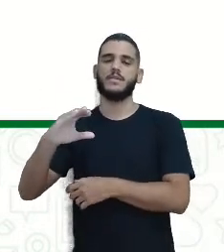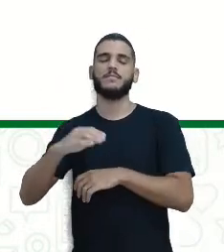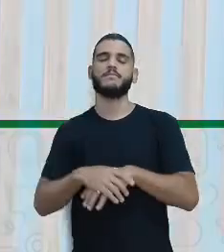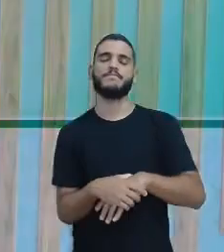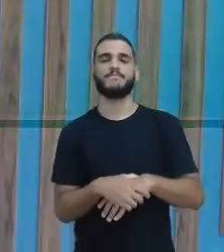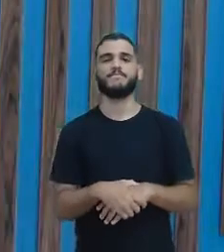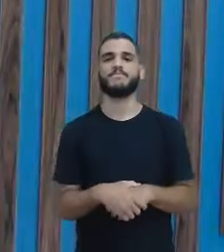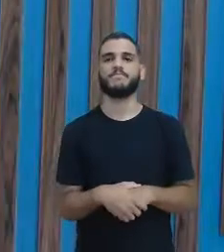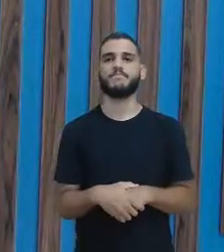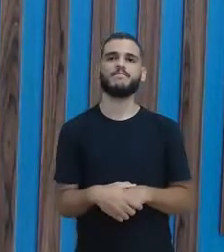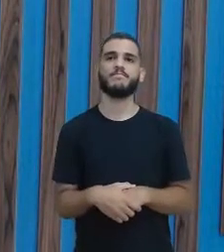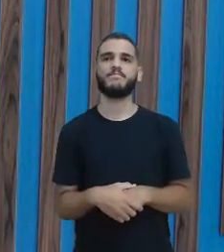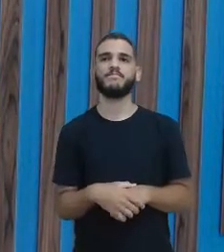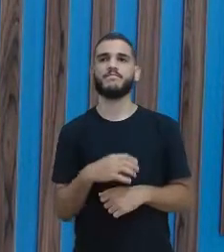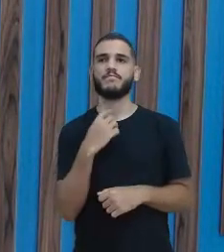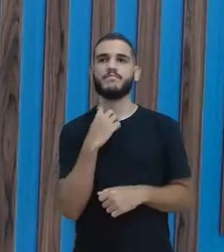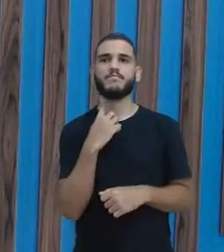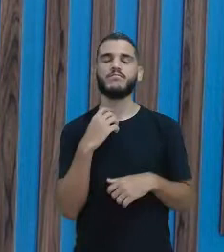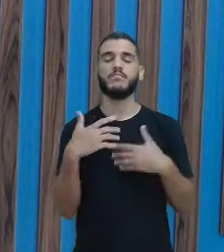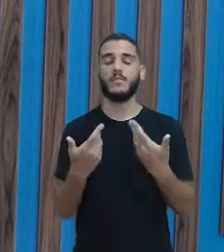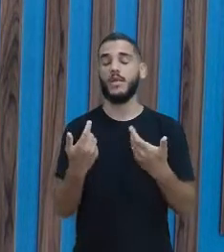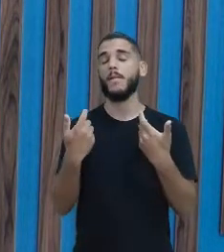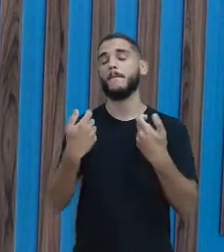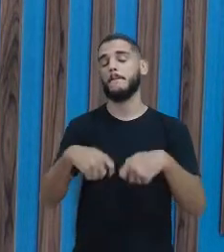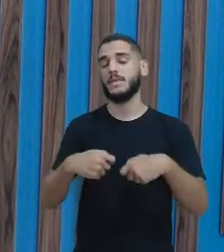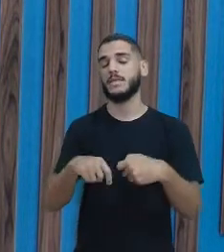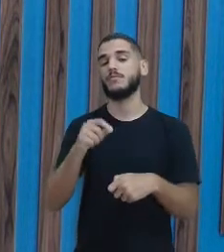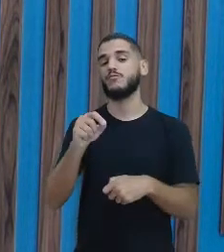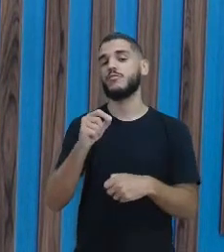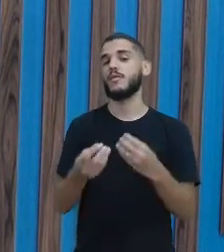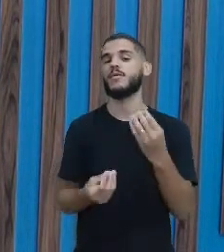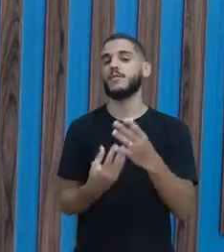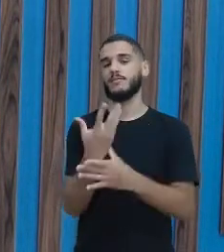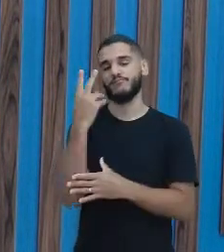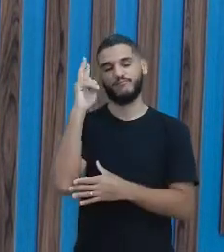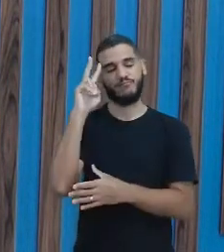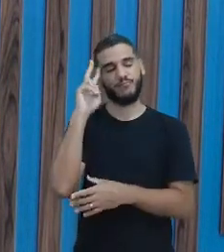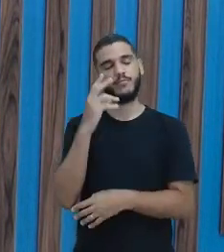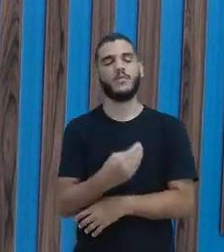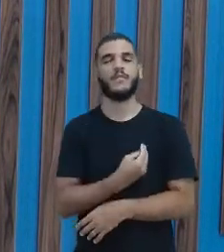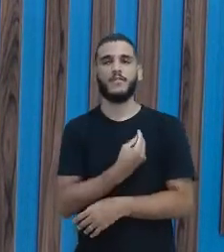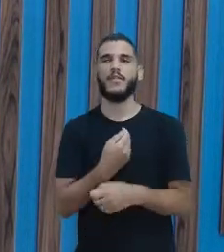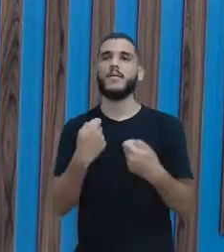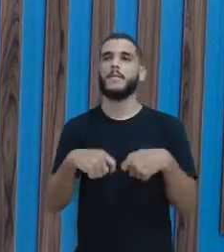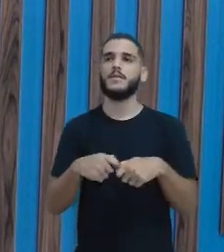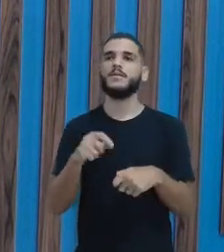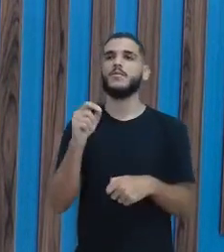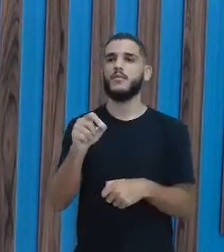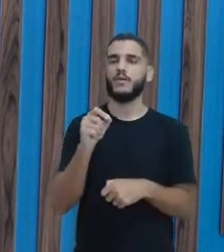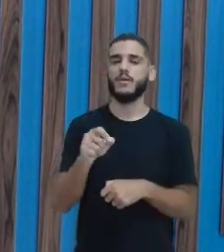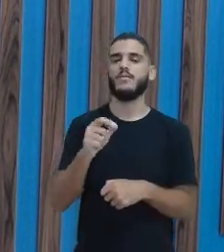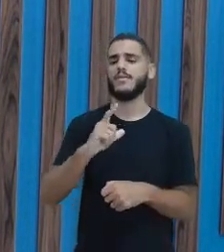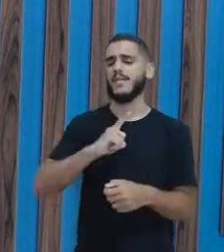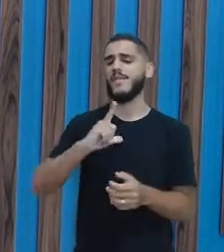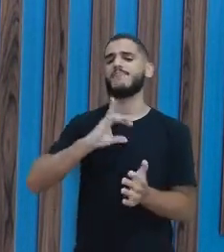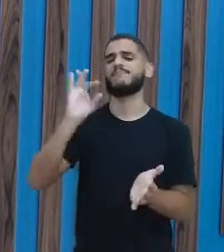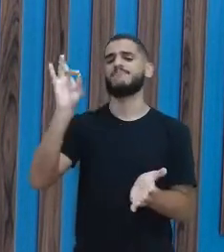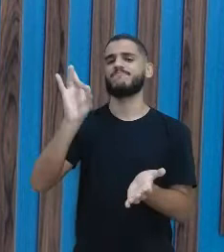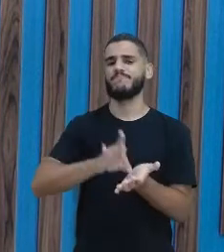WFC. Para fazer uma biografia, gente, precisa ser com